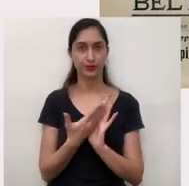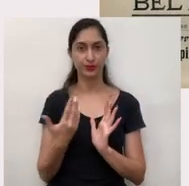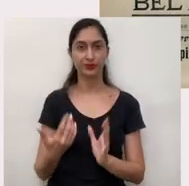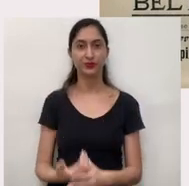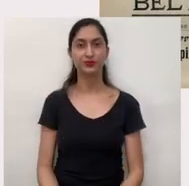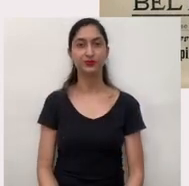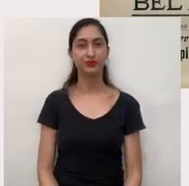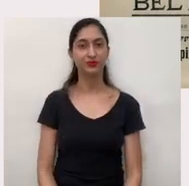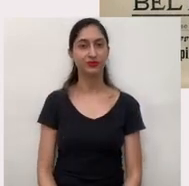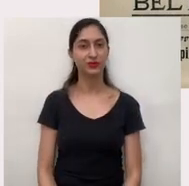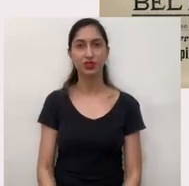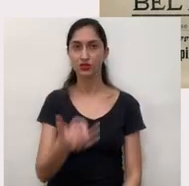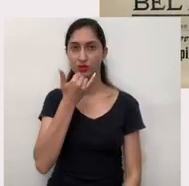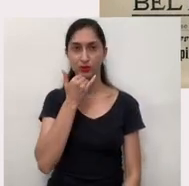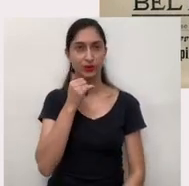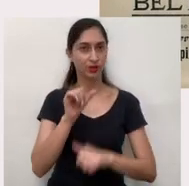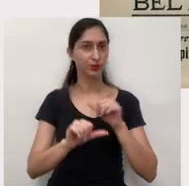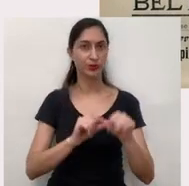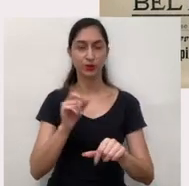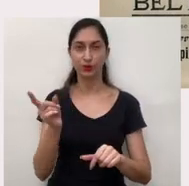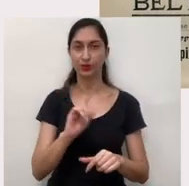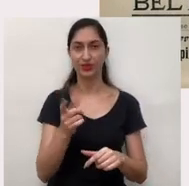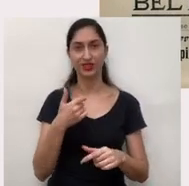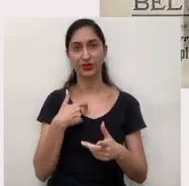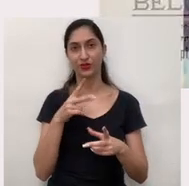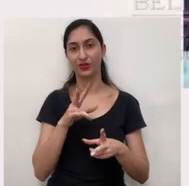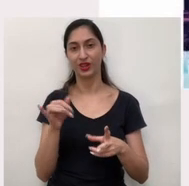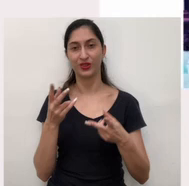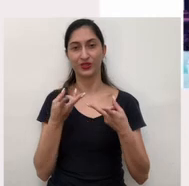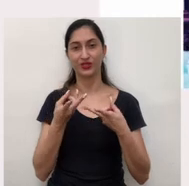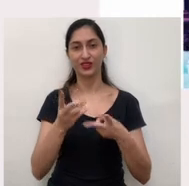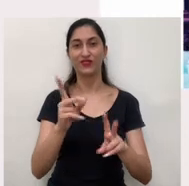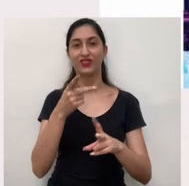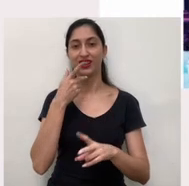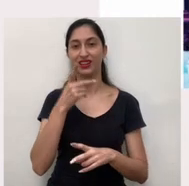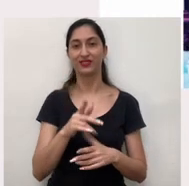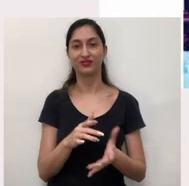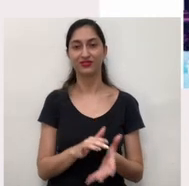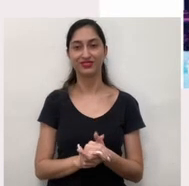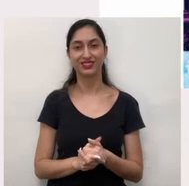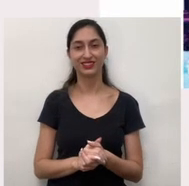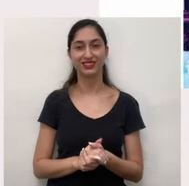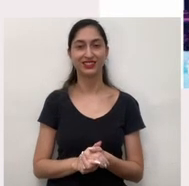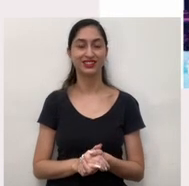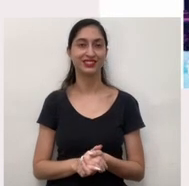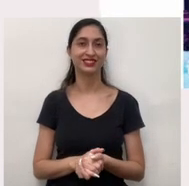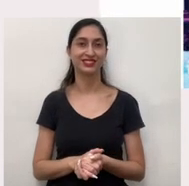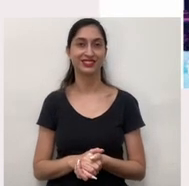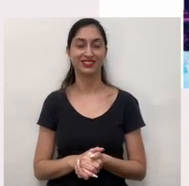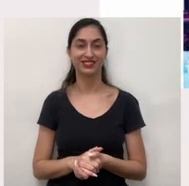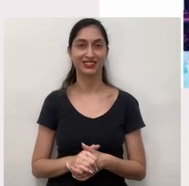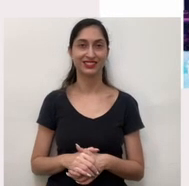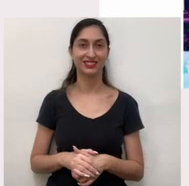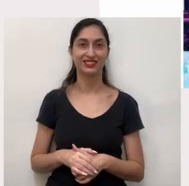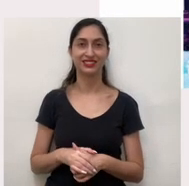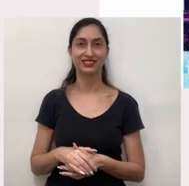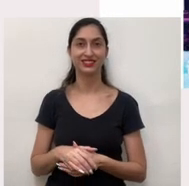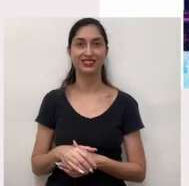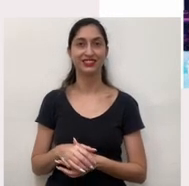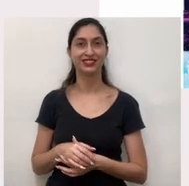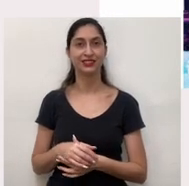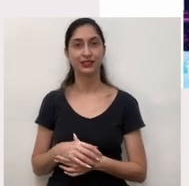Ainda não passou para mim, gente, mas eu vou falando, tá? Porque ainda a próxima imagem ainda tá... Aí, pronto.